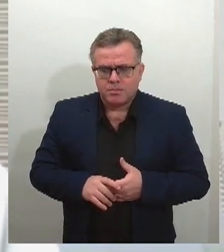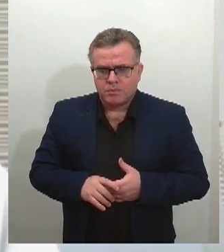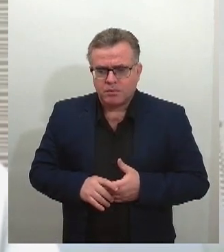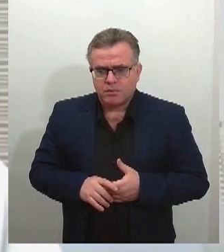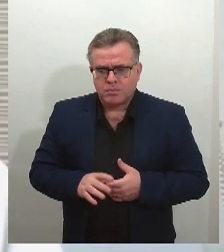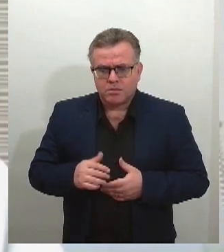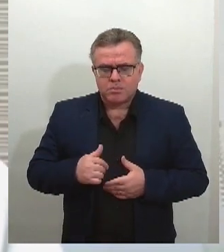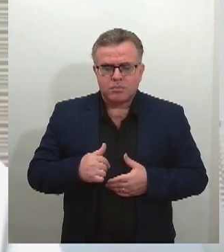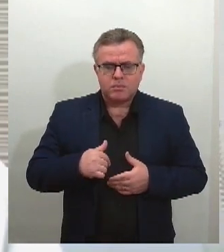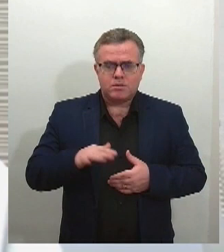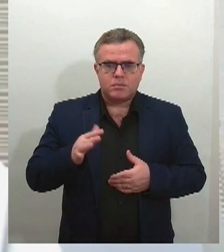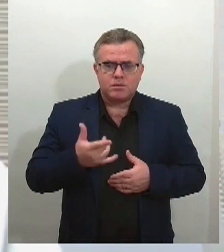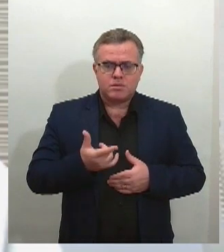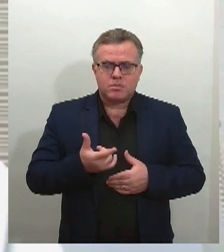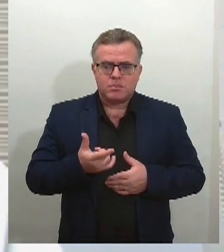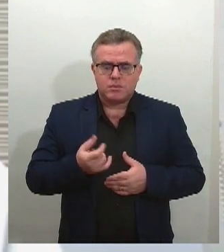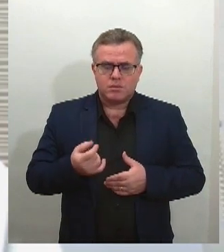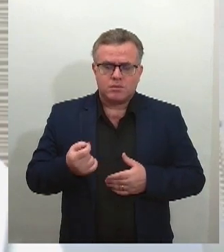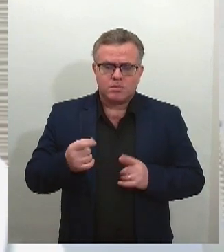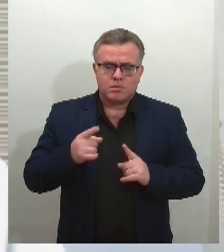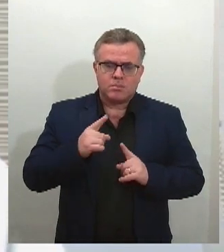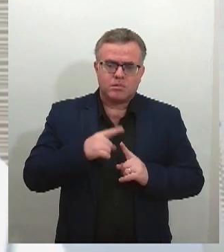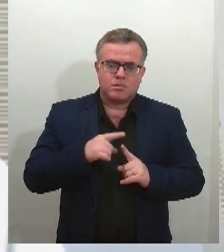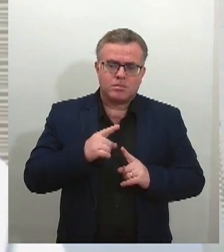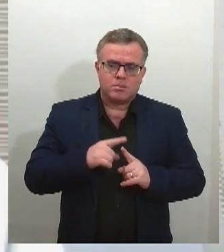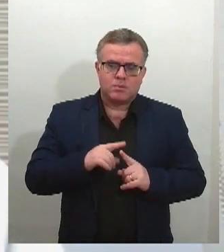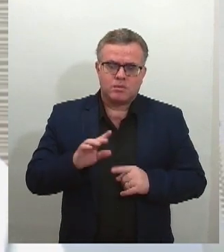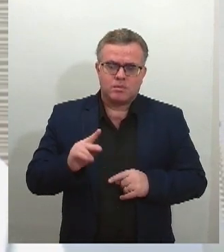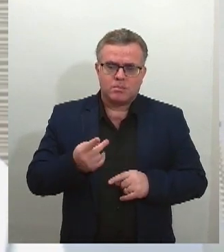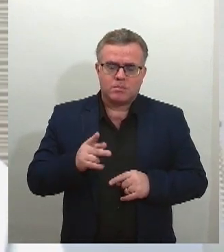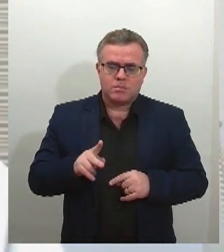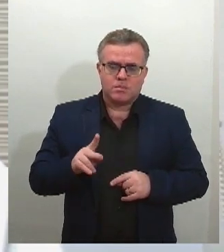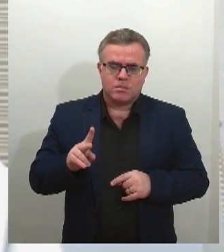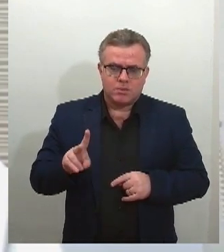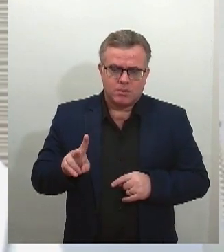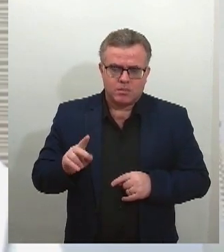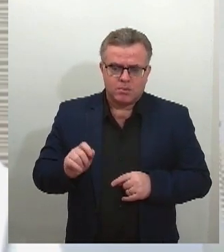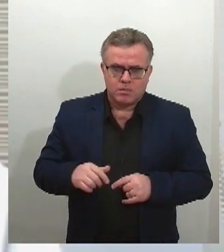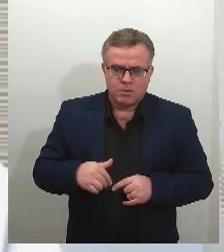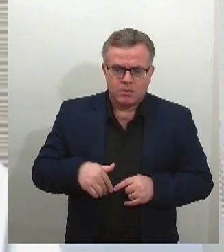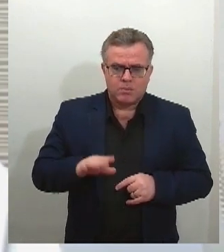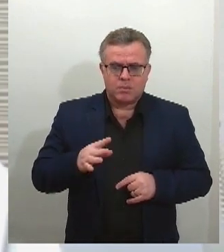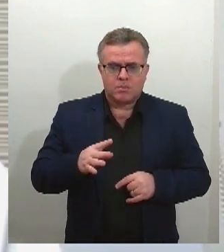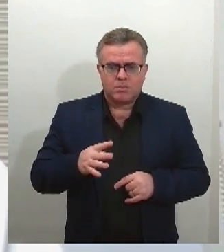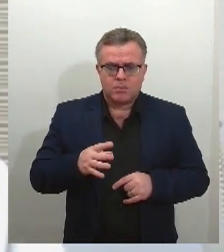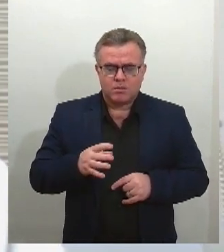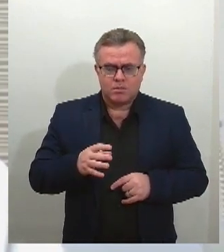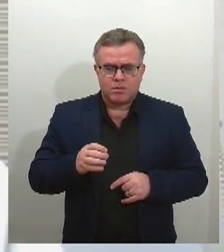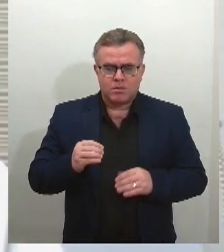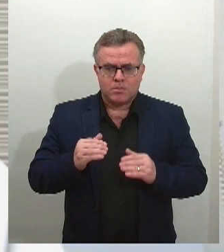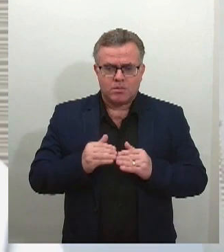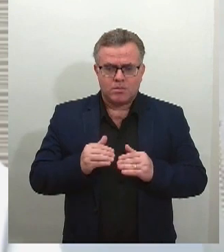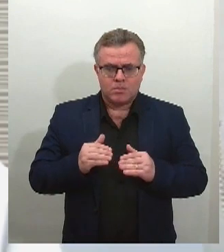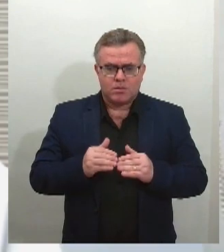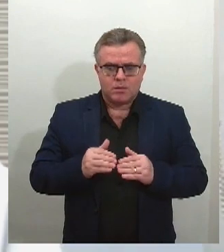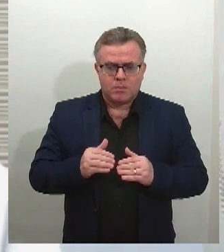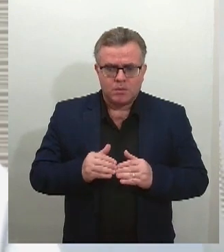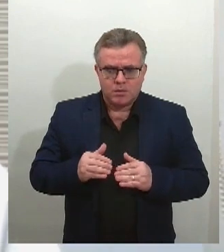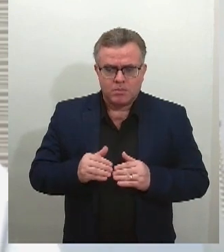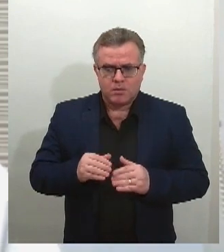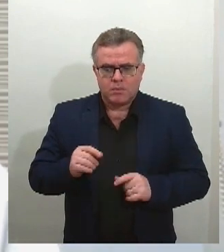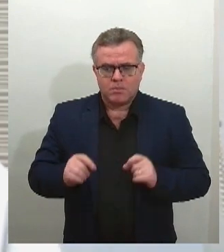HPV, né? 40, mais de 40 relacionados à região